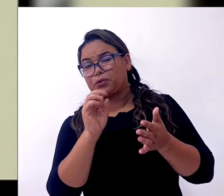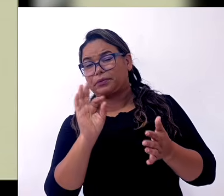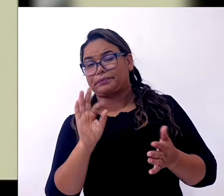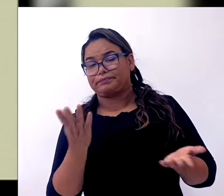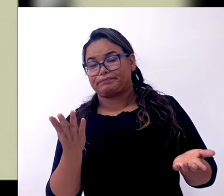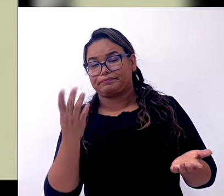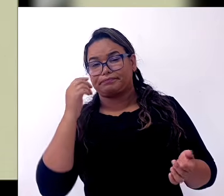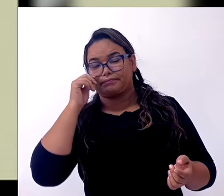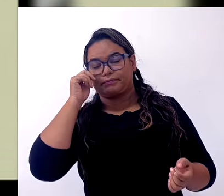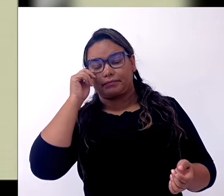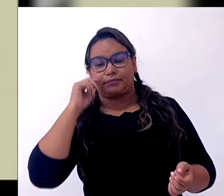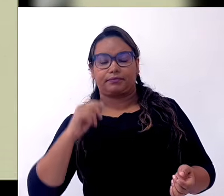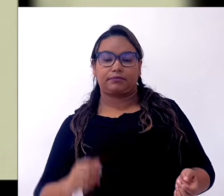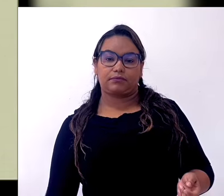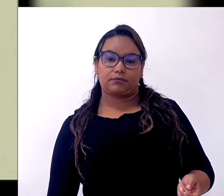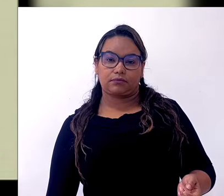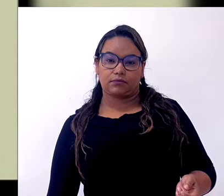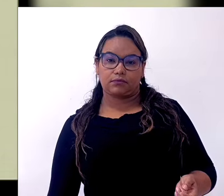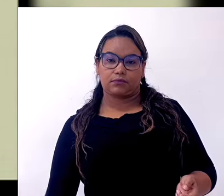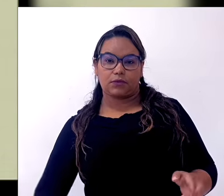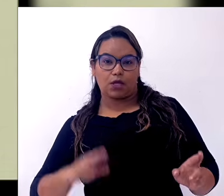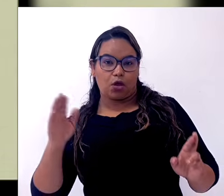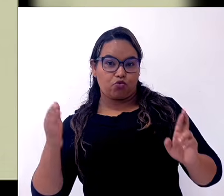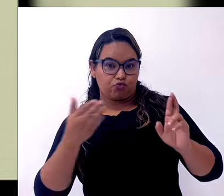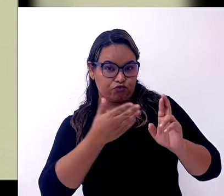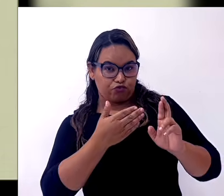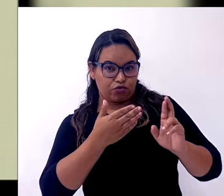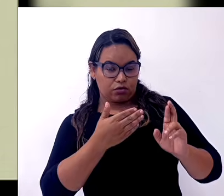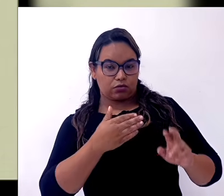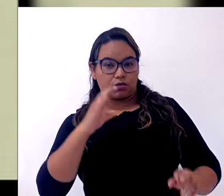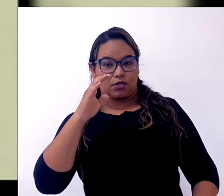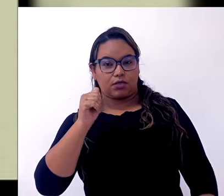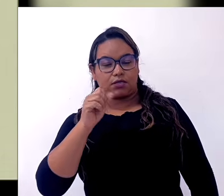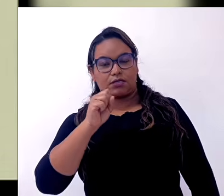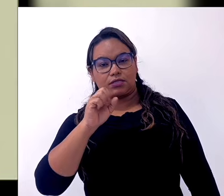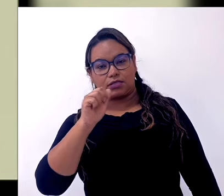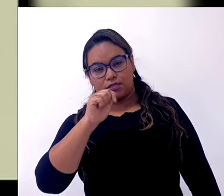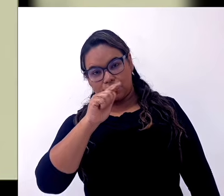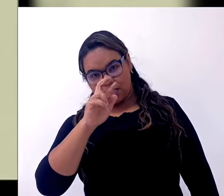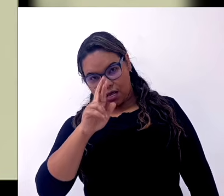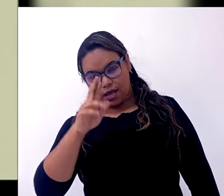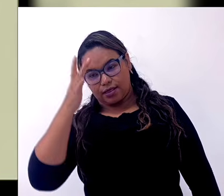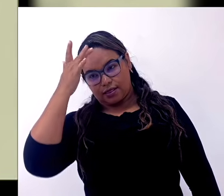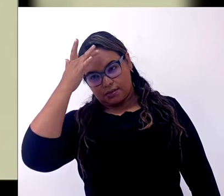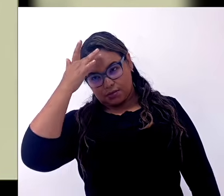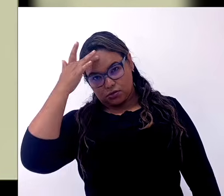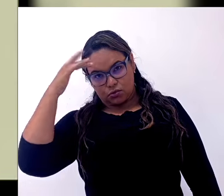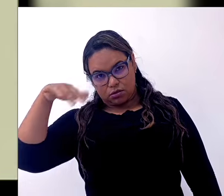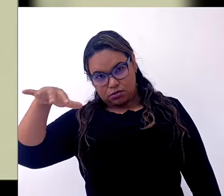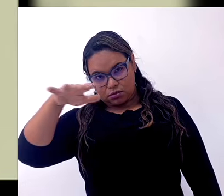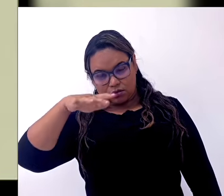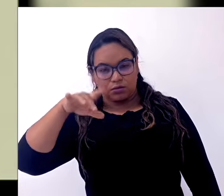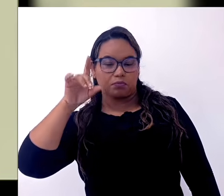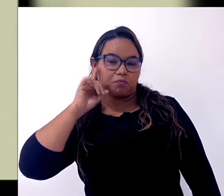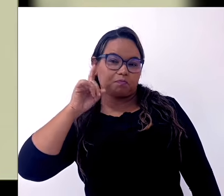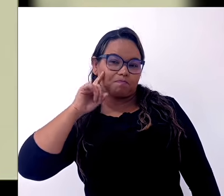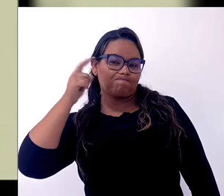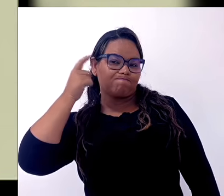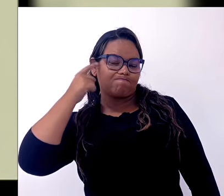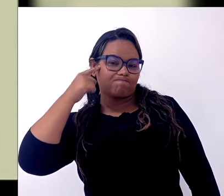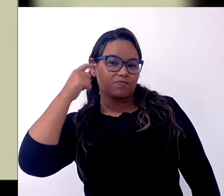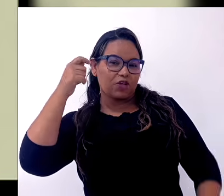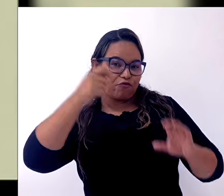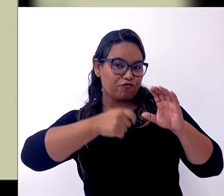líderes políticos também são maçons. Bill Clinton, todos esses, nós já falamos deles. Nós não temos que falar disso de